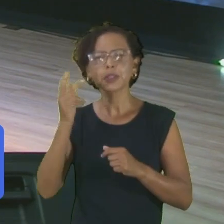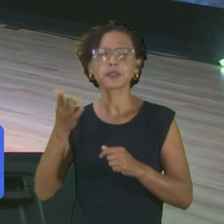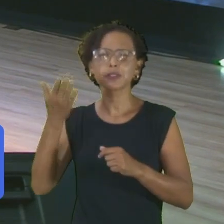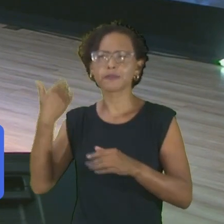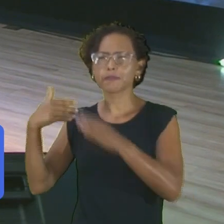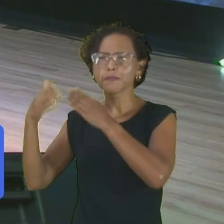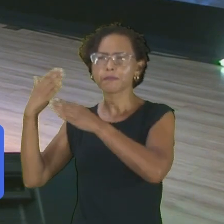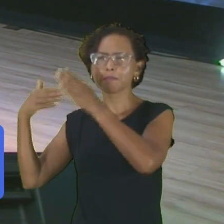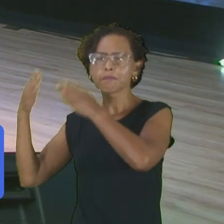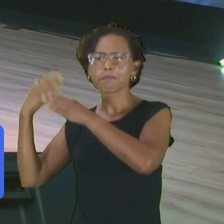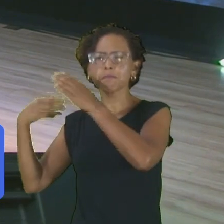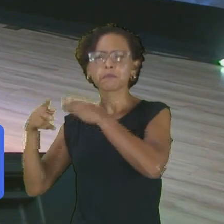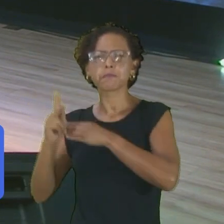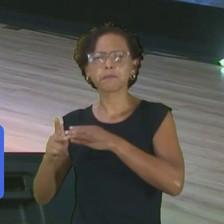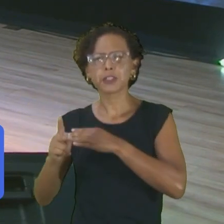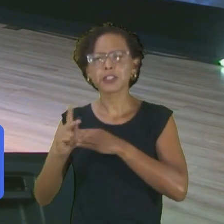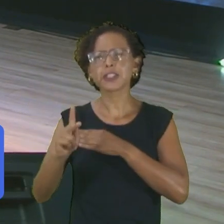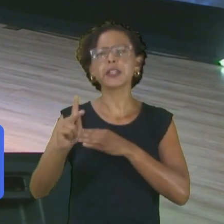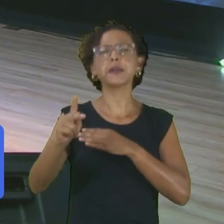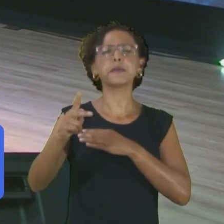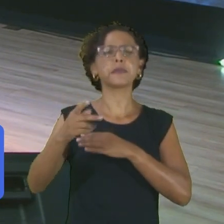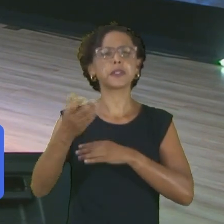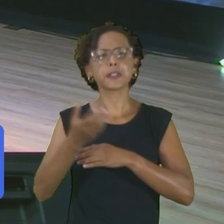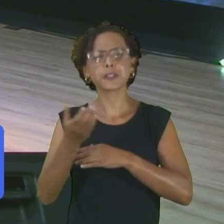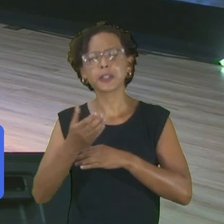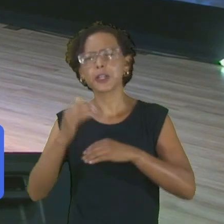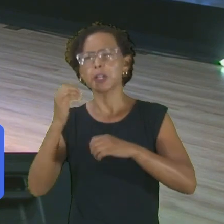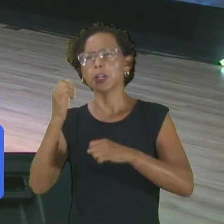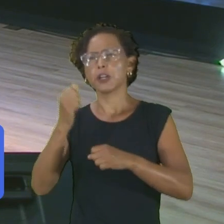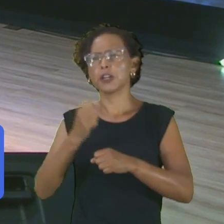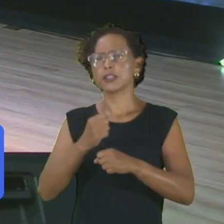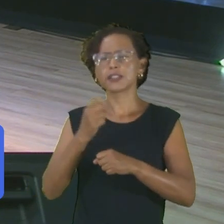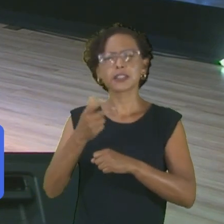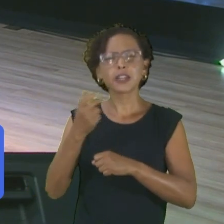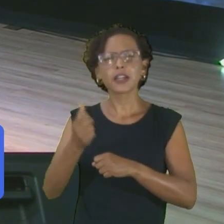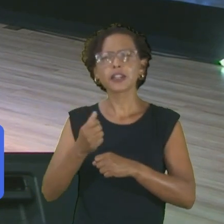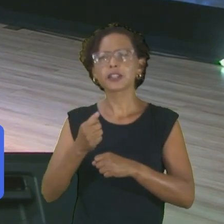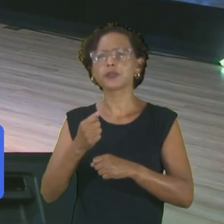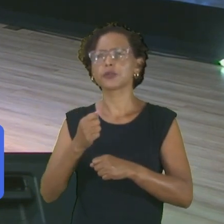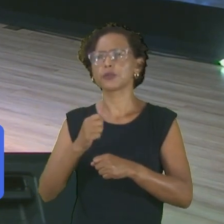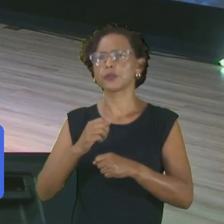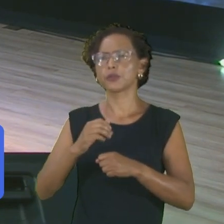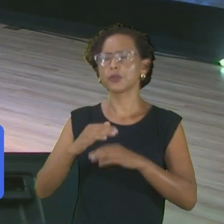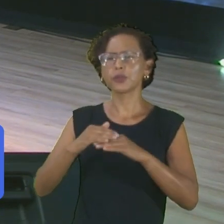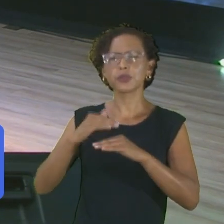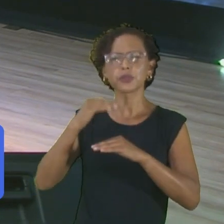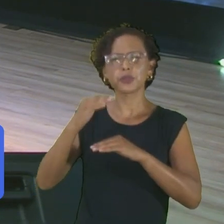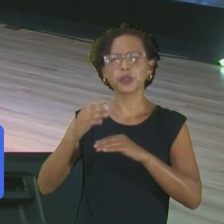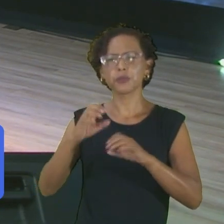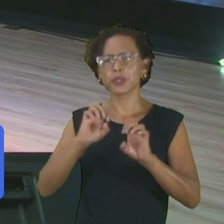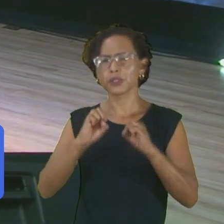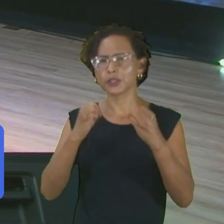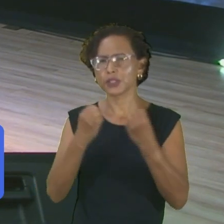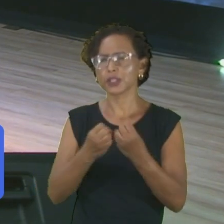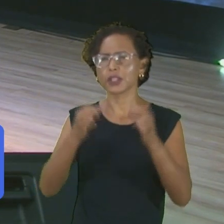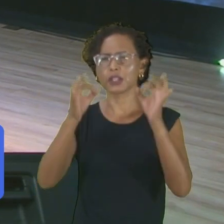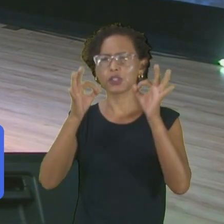história, construir uma sociedade justa, uma